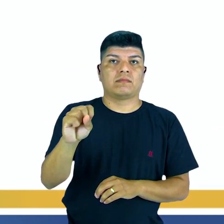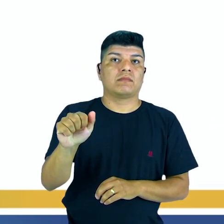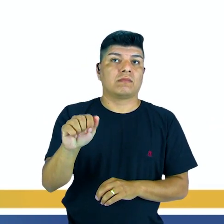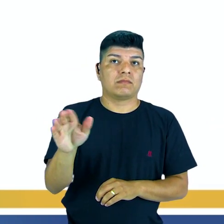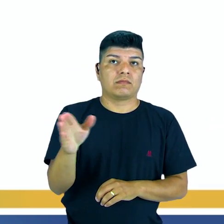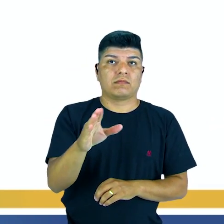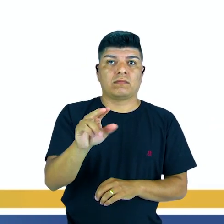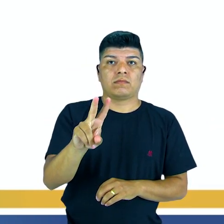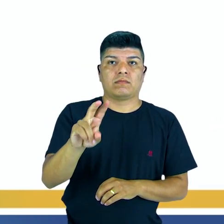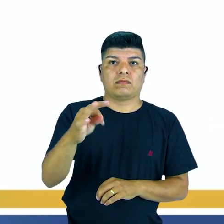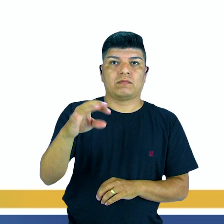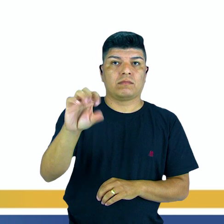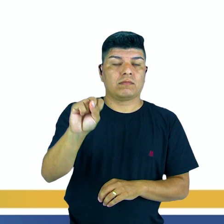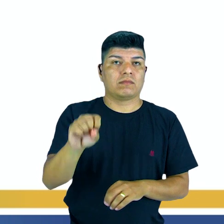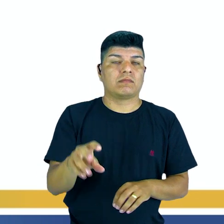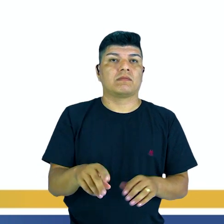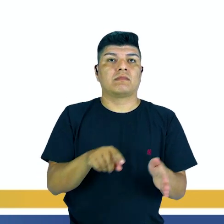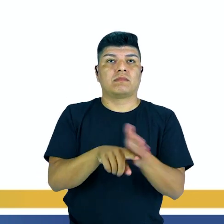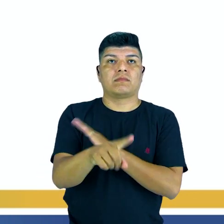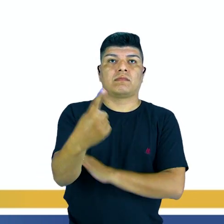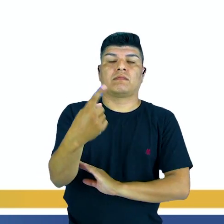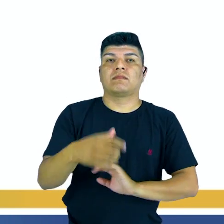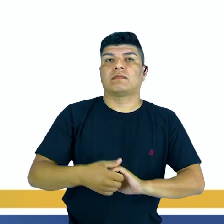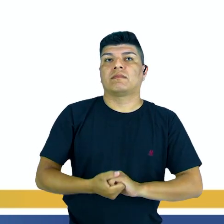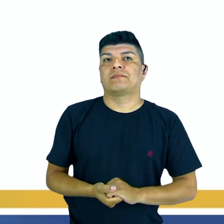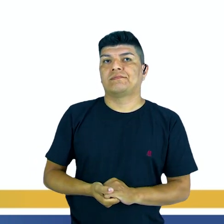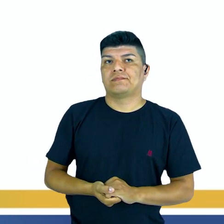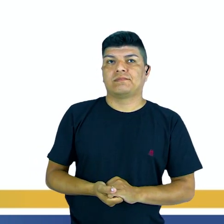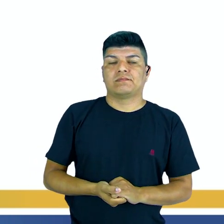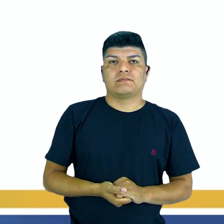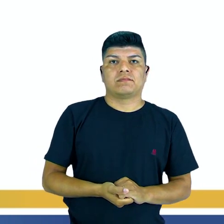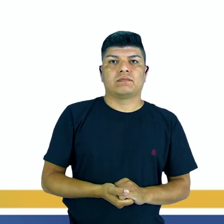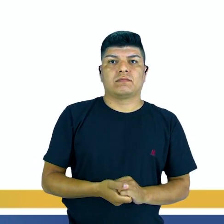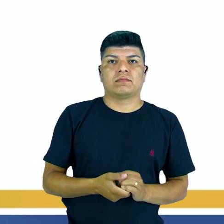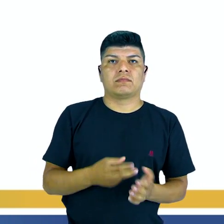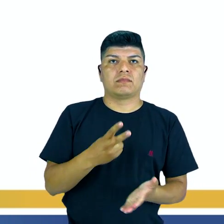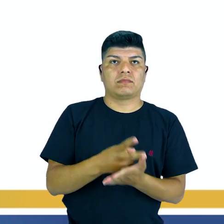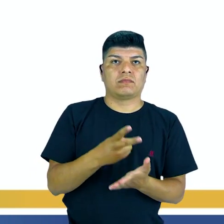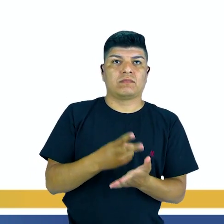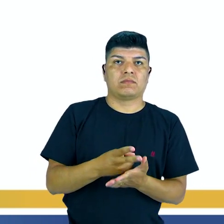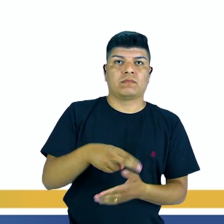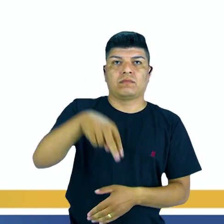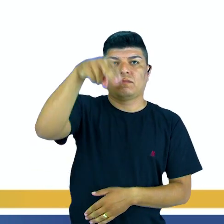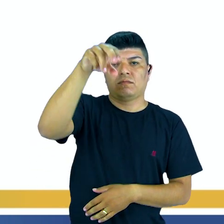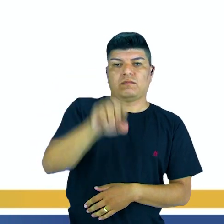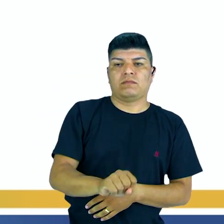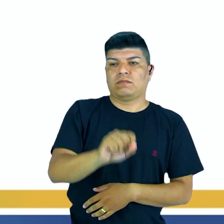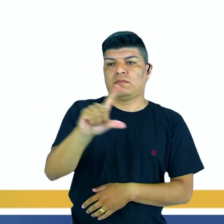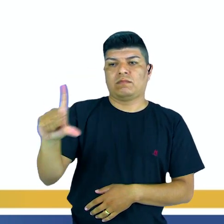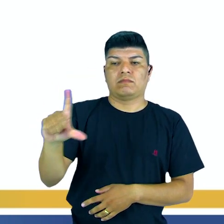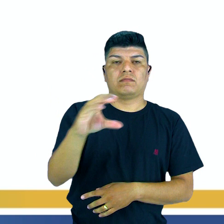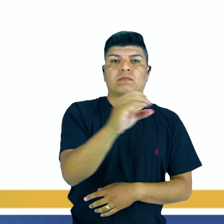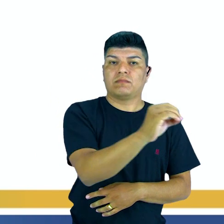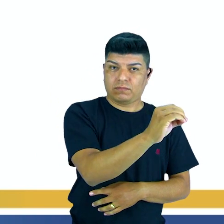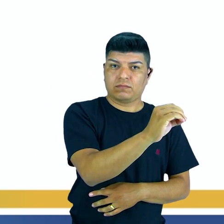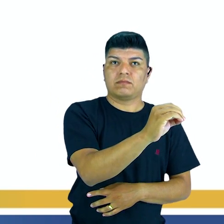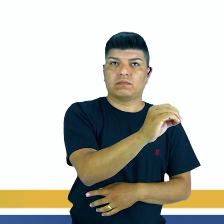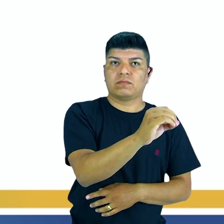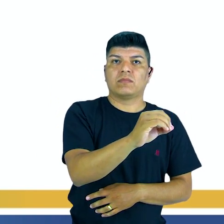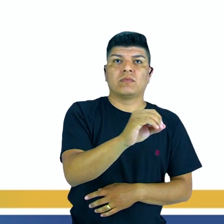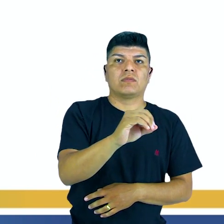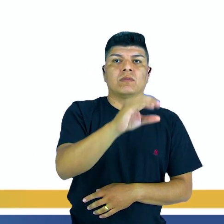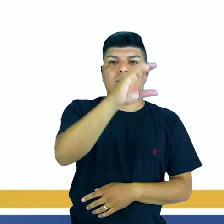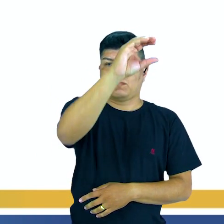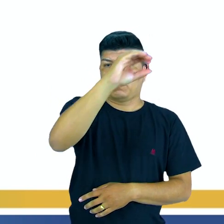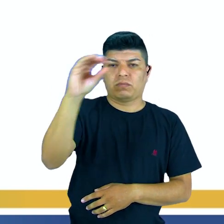tá? Eu falei para vocês agorinha. Sempre os cardeais, norte, sul, leste e oeste. E os